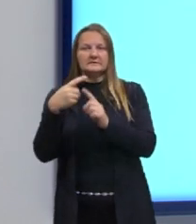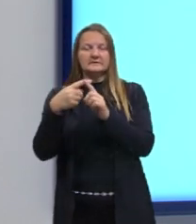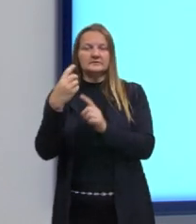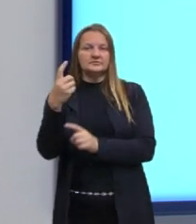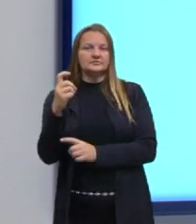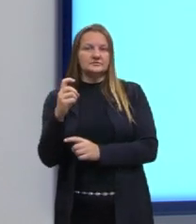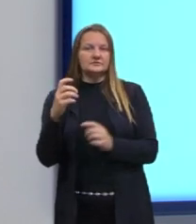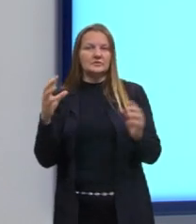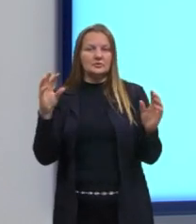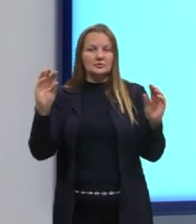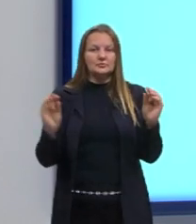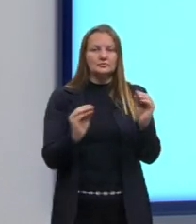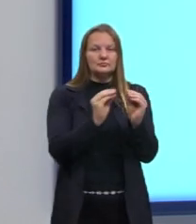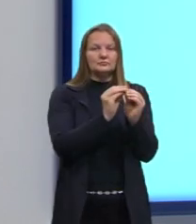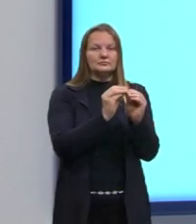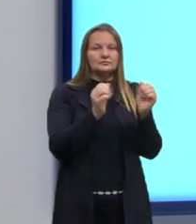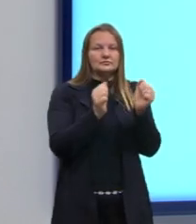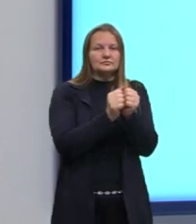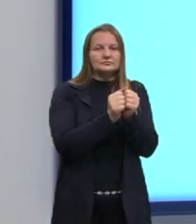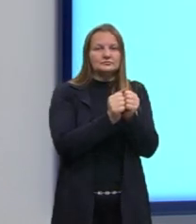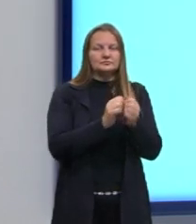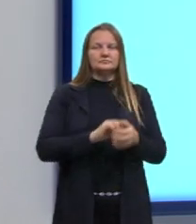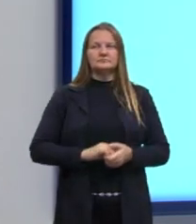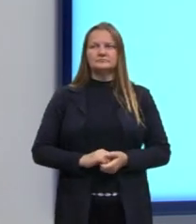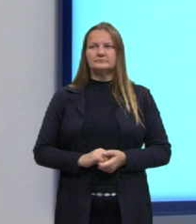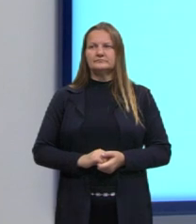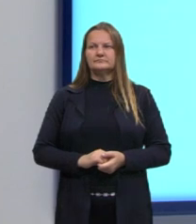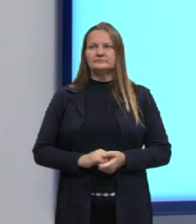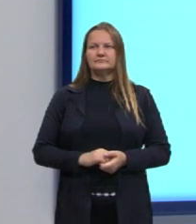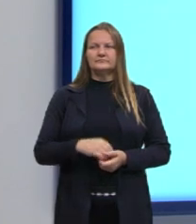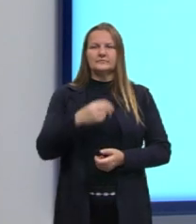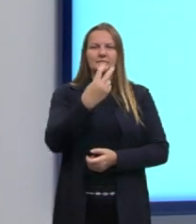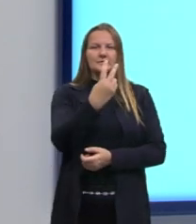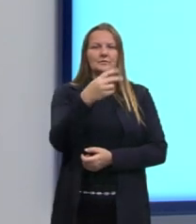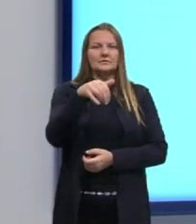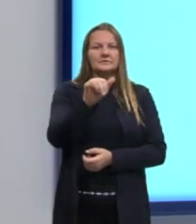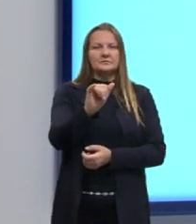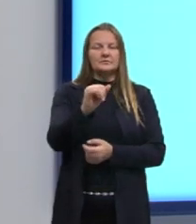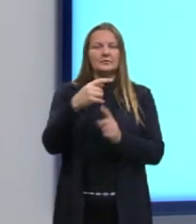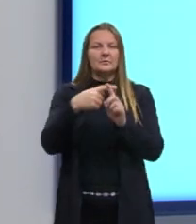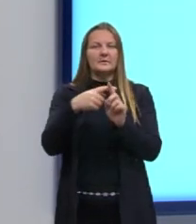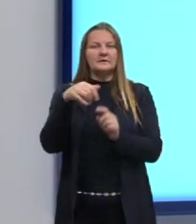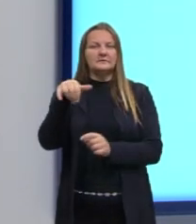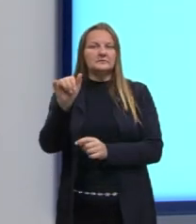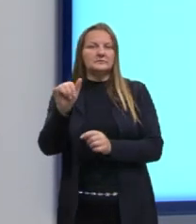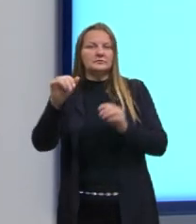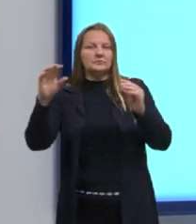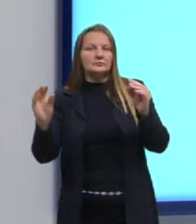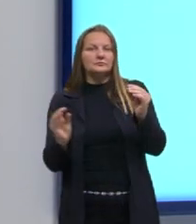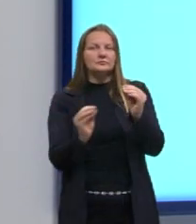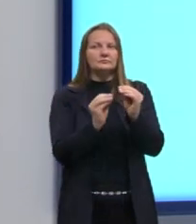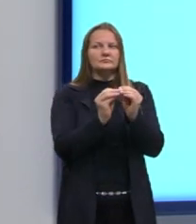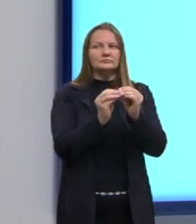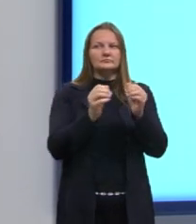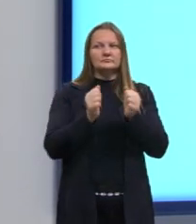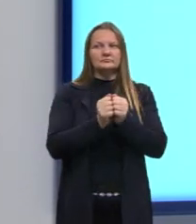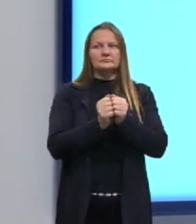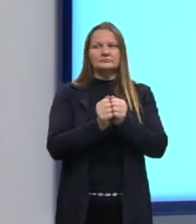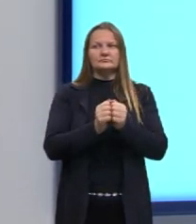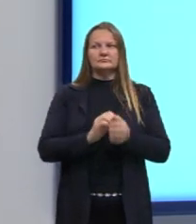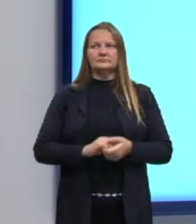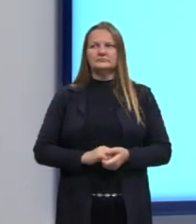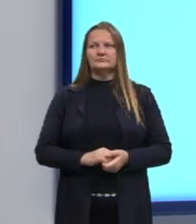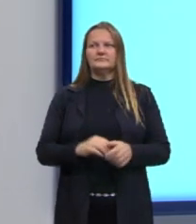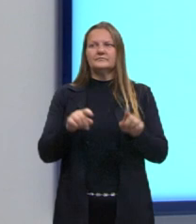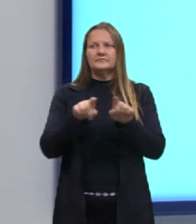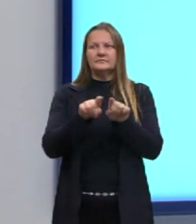eu posso juntar em um termo só 2Y + Y também vou juntar e